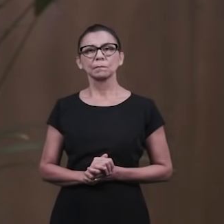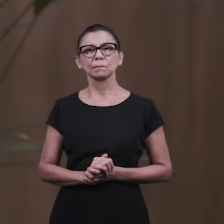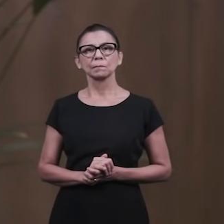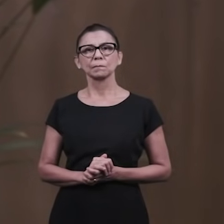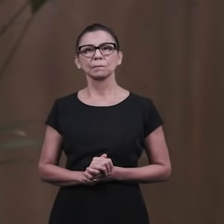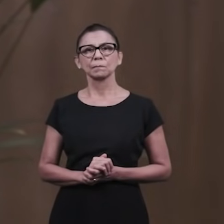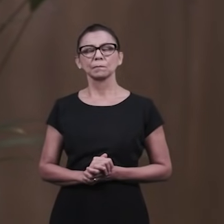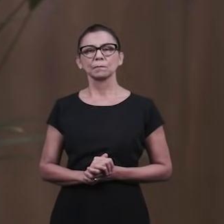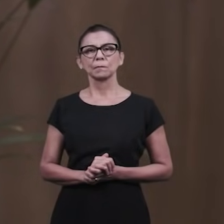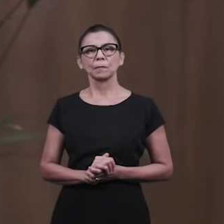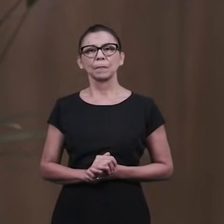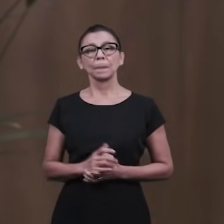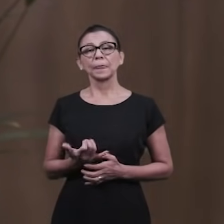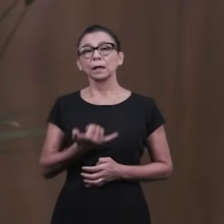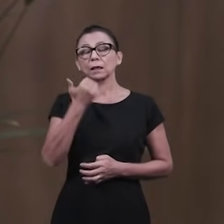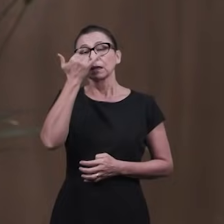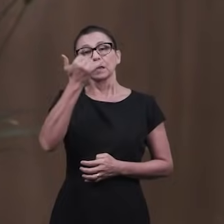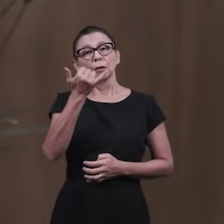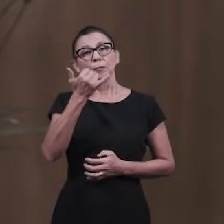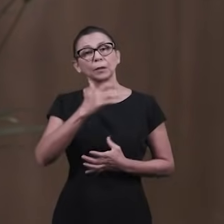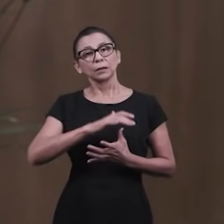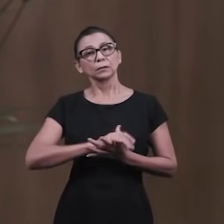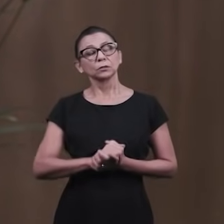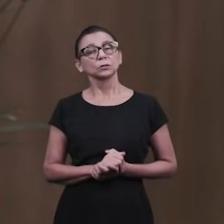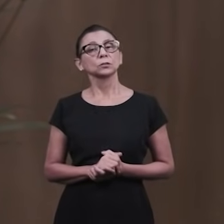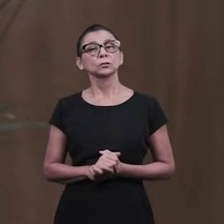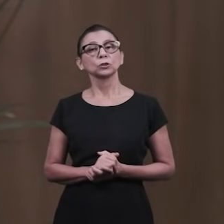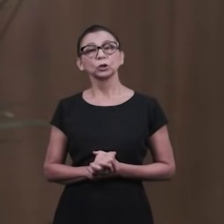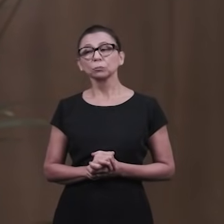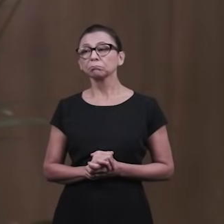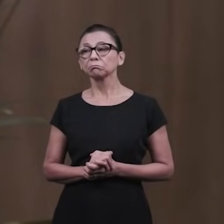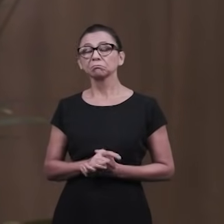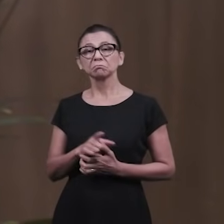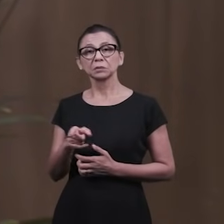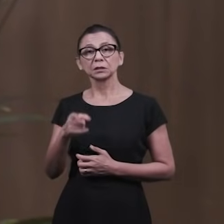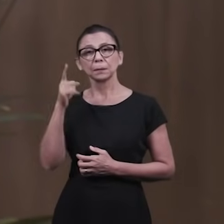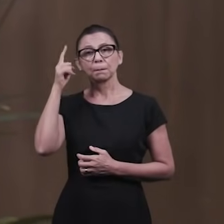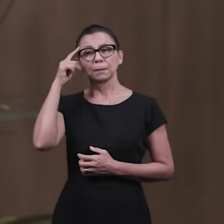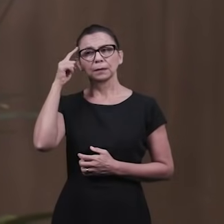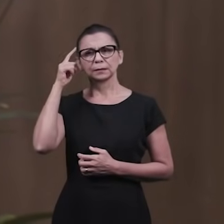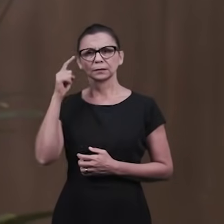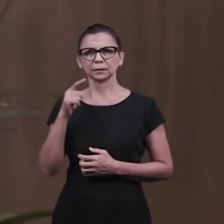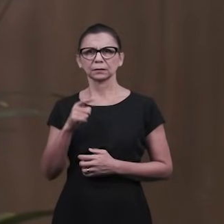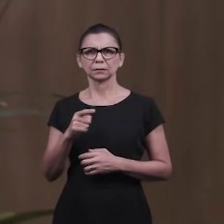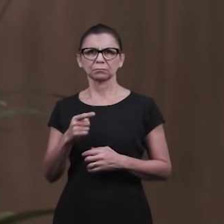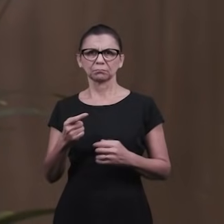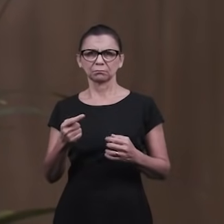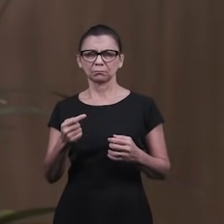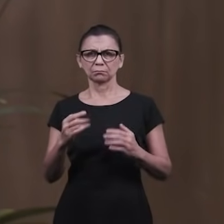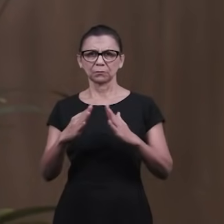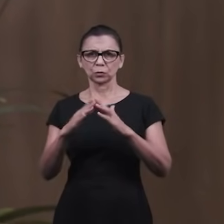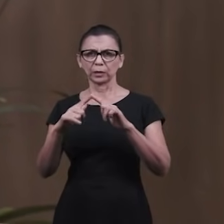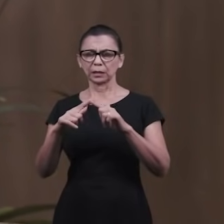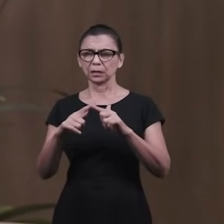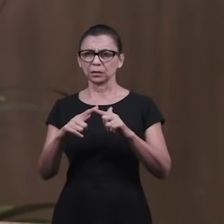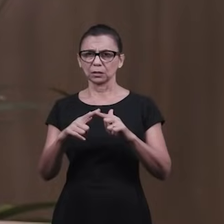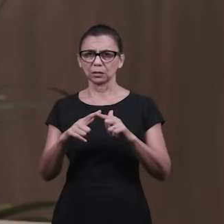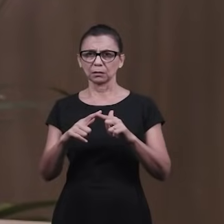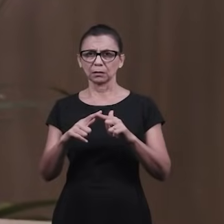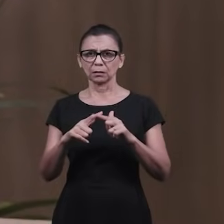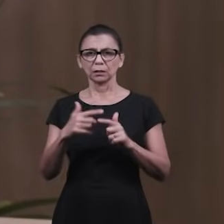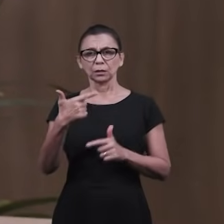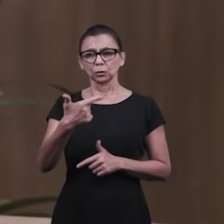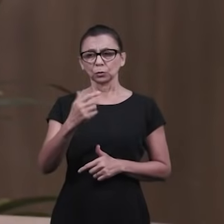pessoas. Então você imagina, você está na sua igreja, uma igreja com 200 pessoas, e de repente, em pouco tempo,